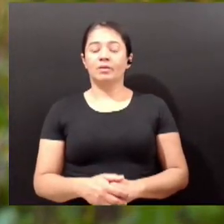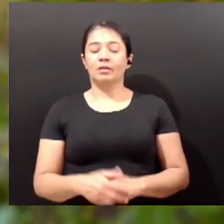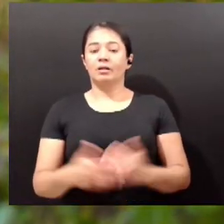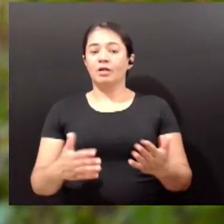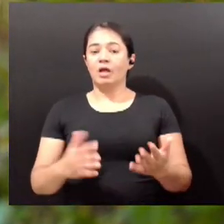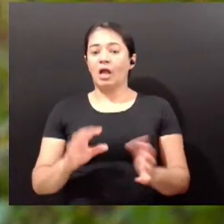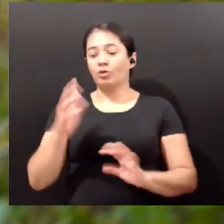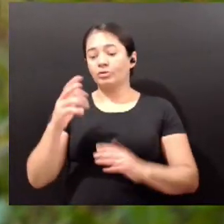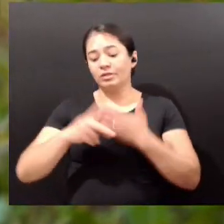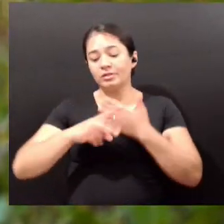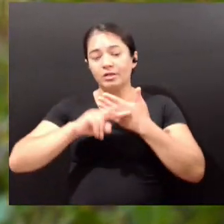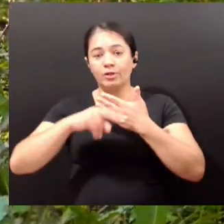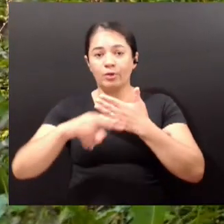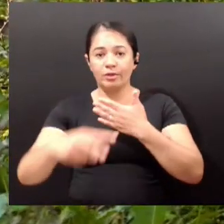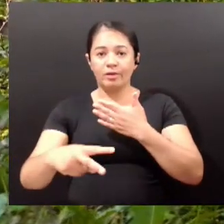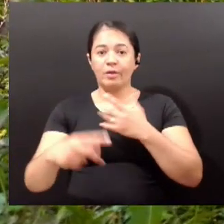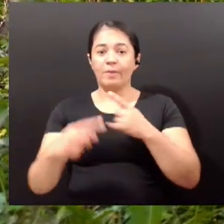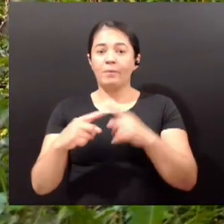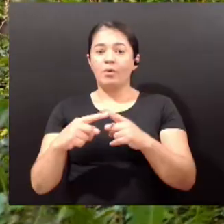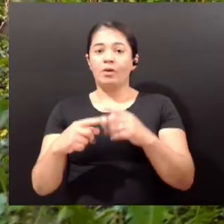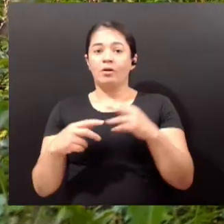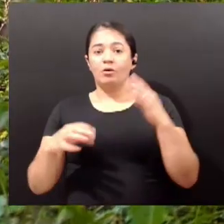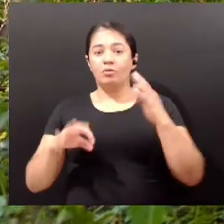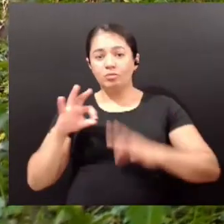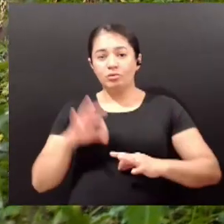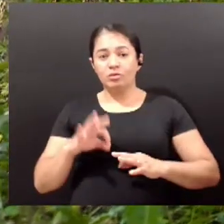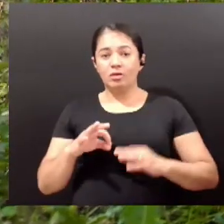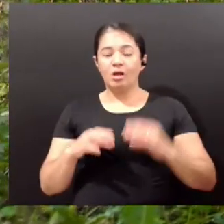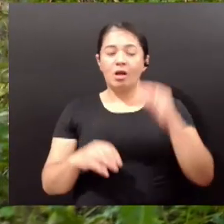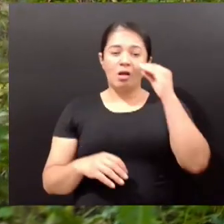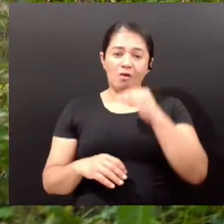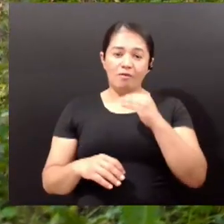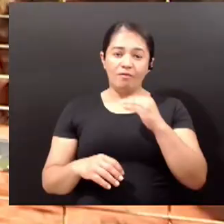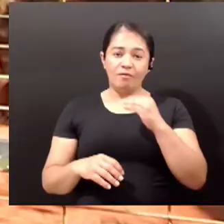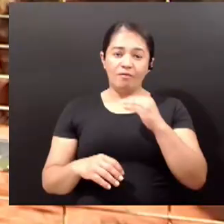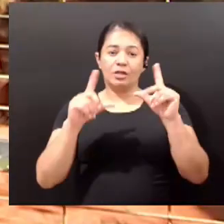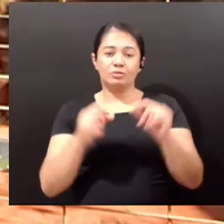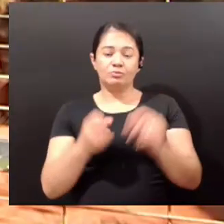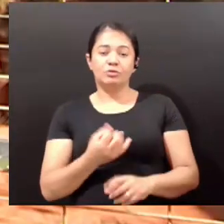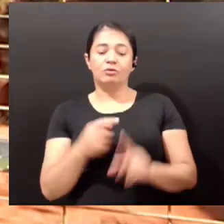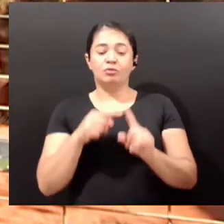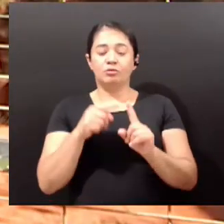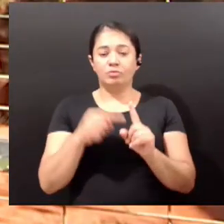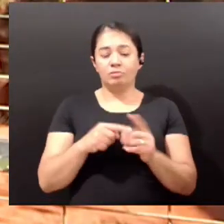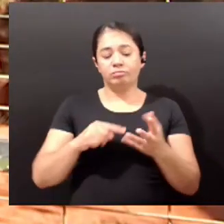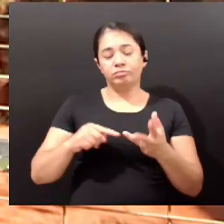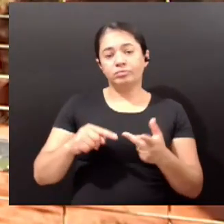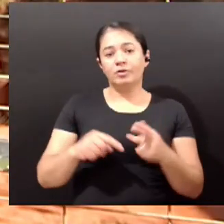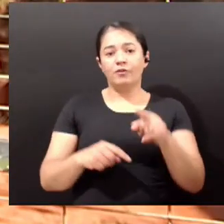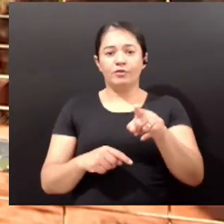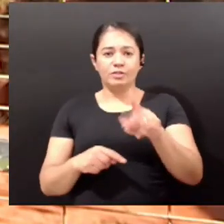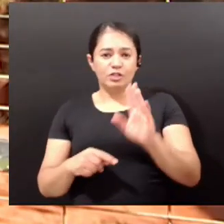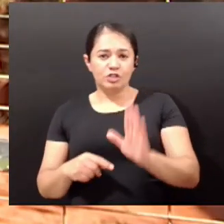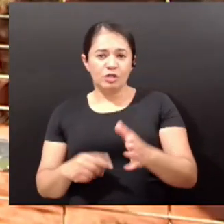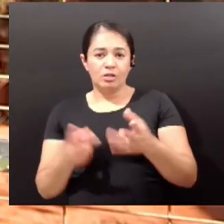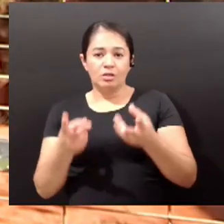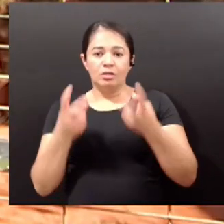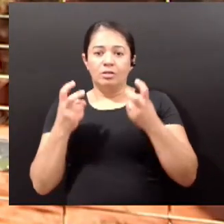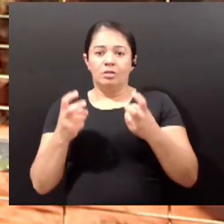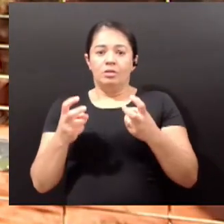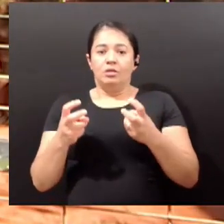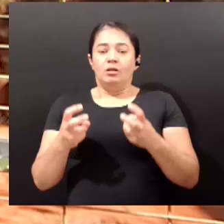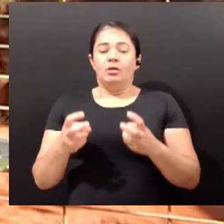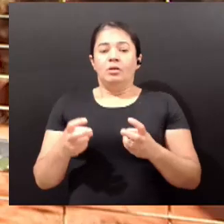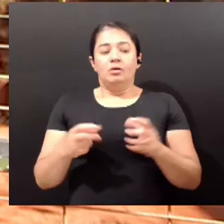consequências. Ela enfraquecida, reprodução menor, o espaço, aquela coisa. E você já percebe que a distribuição,